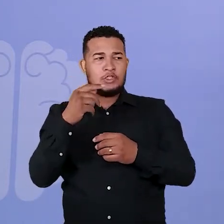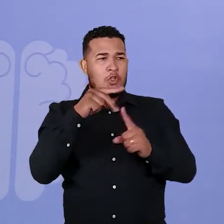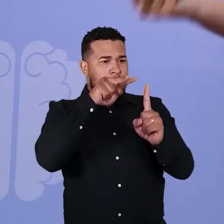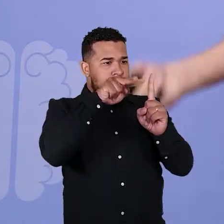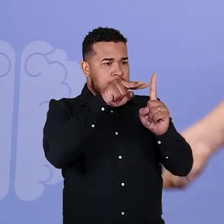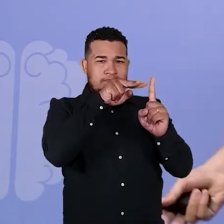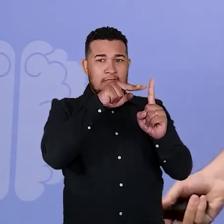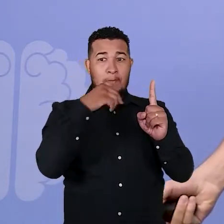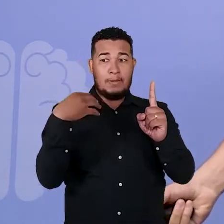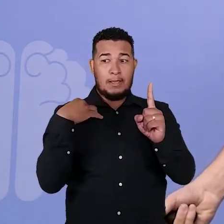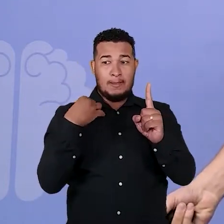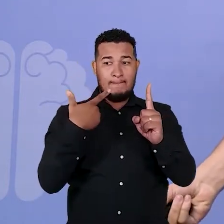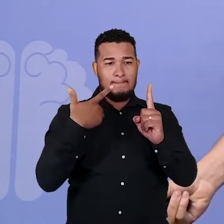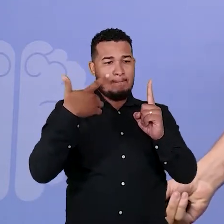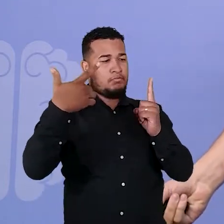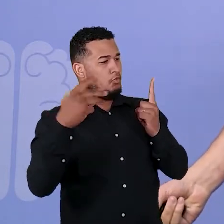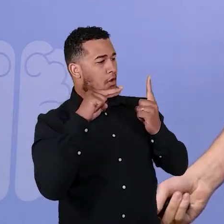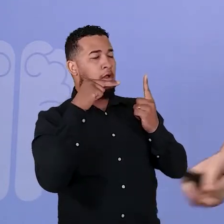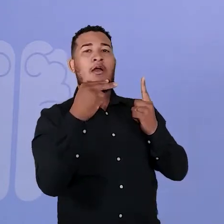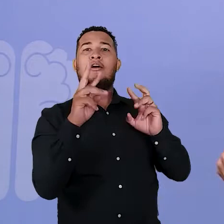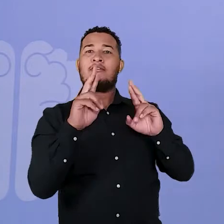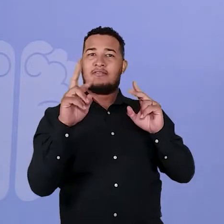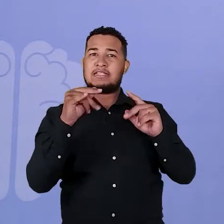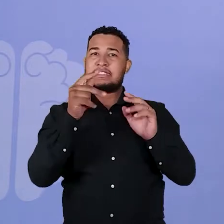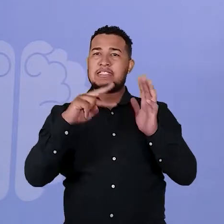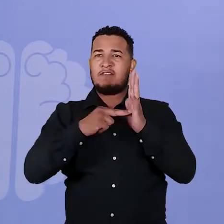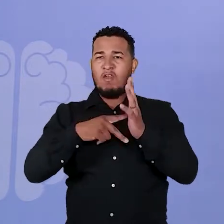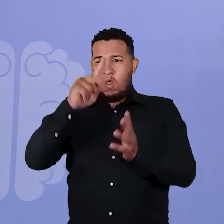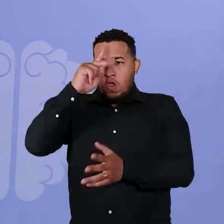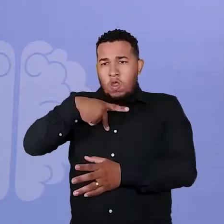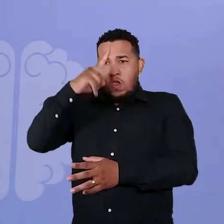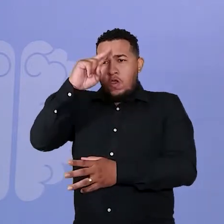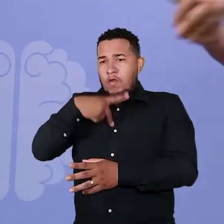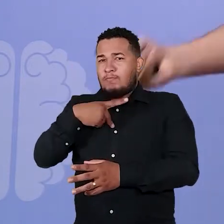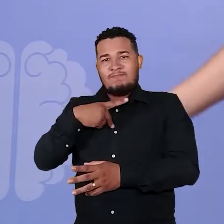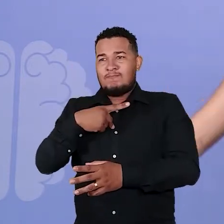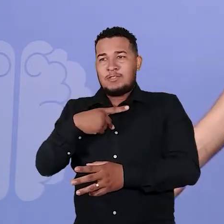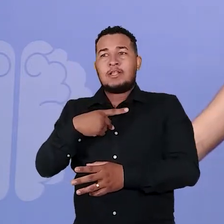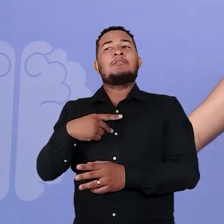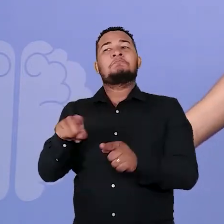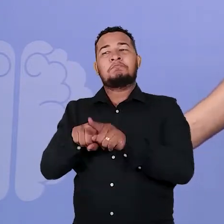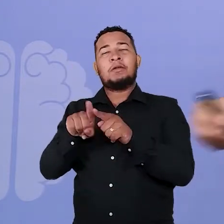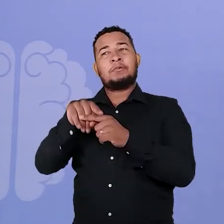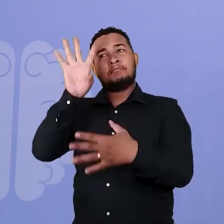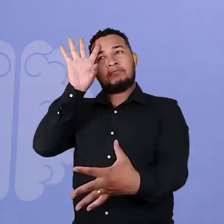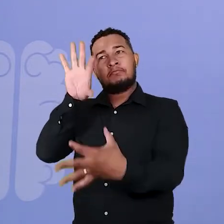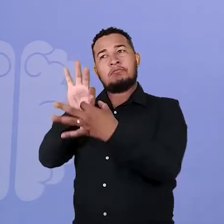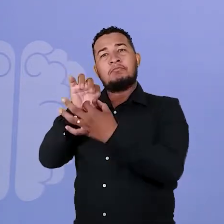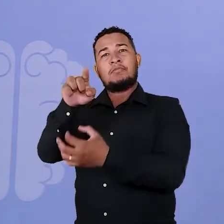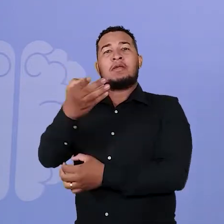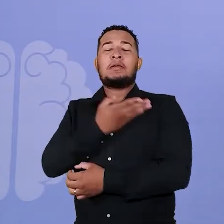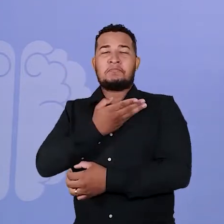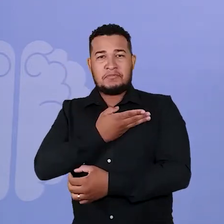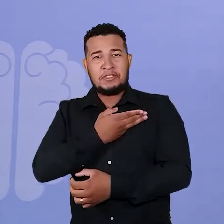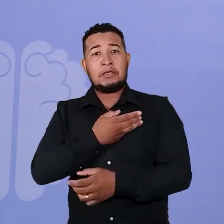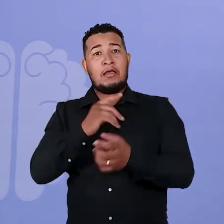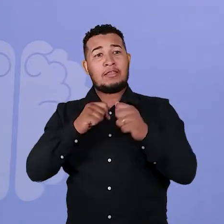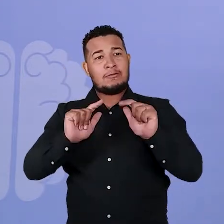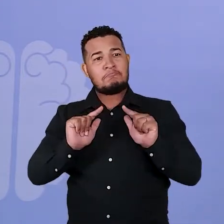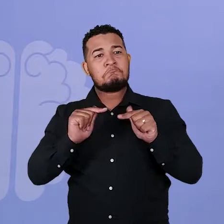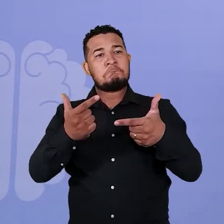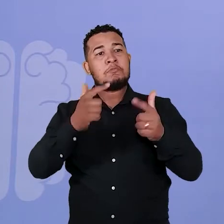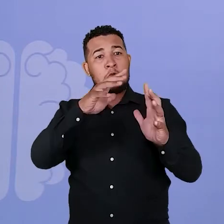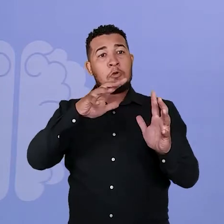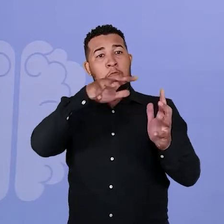nos retiram do nosso egoísmo, nos retiram do nosso solipsismo e fazem com que a gente